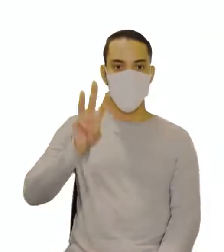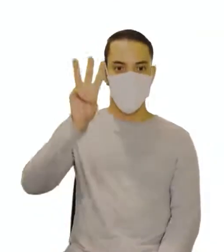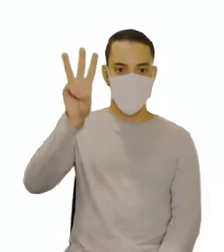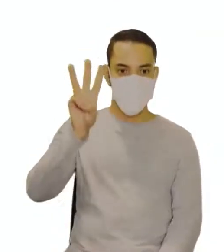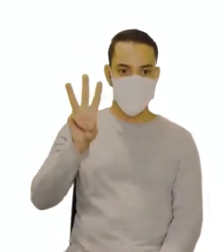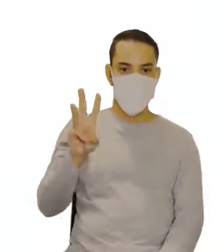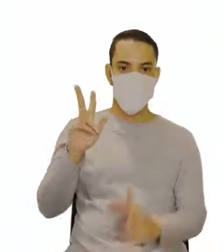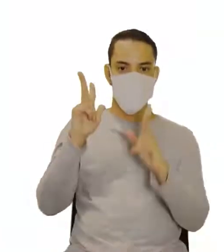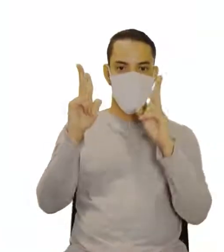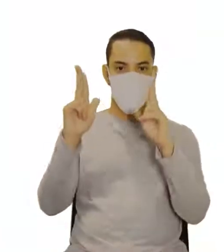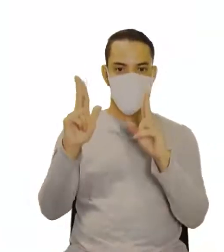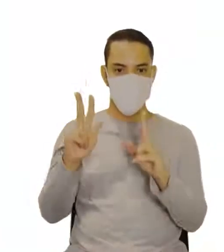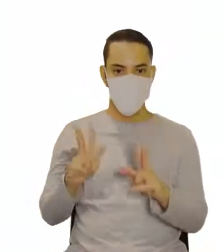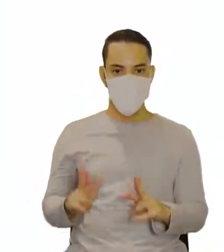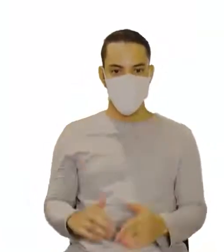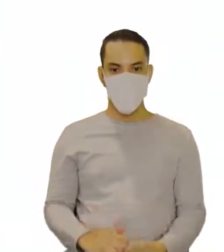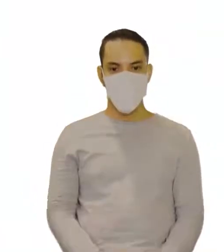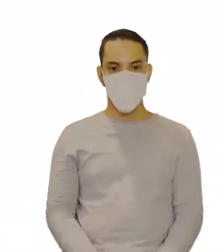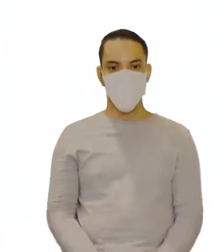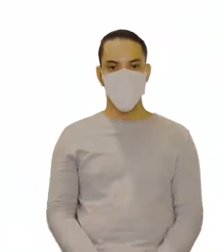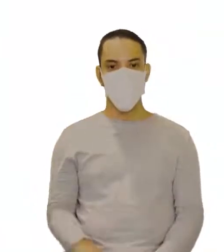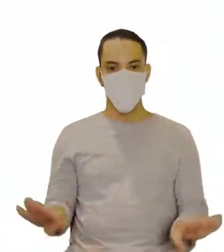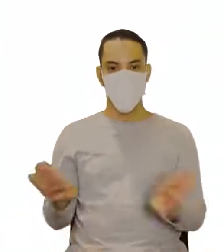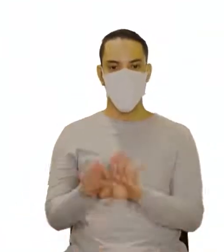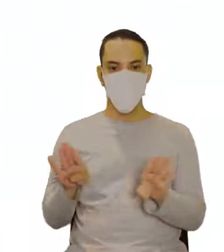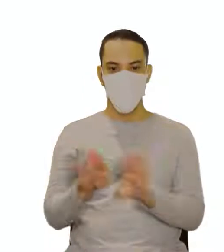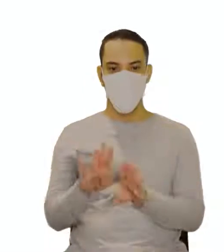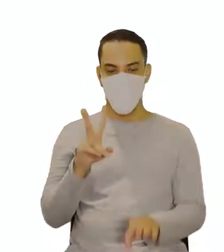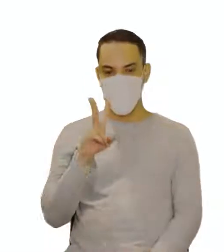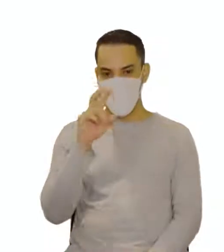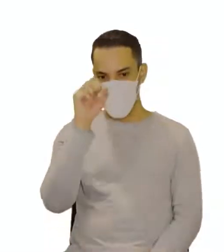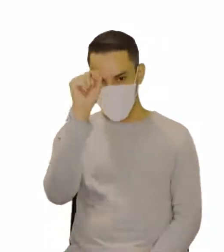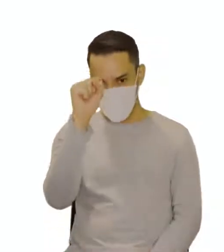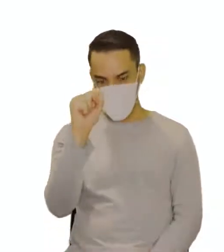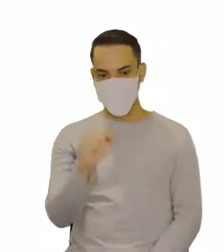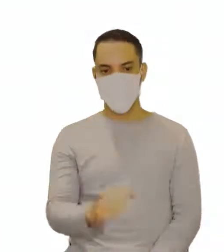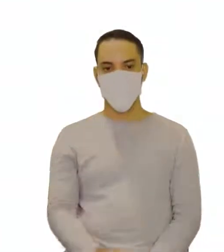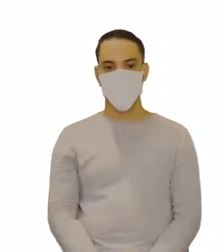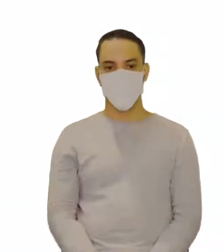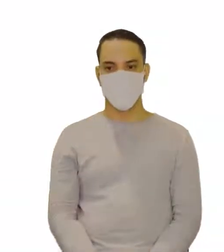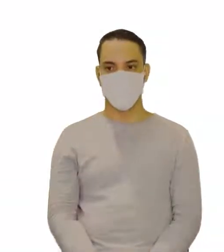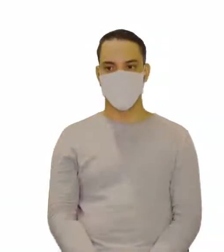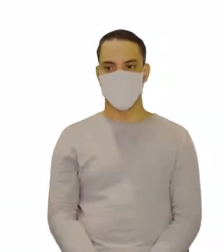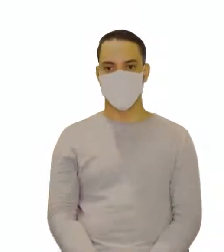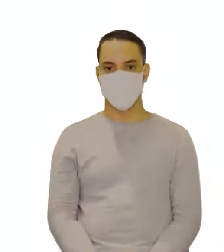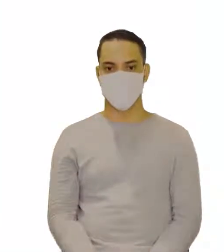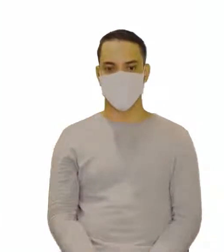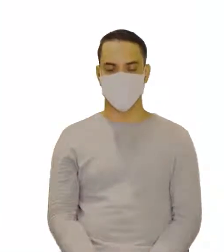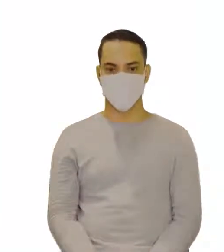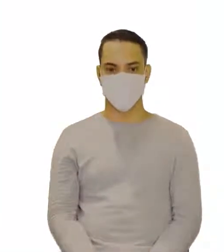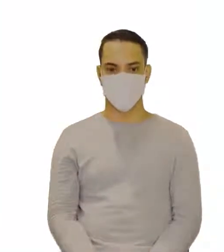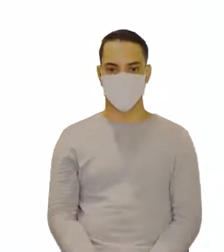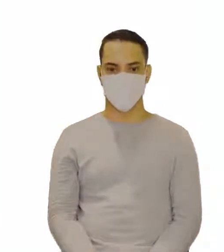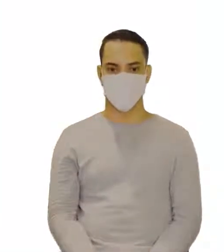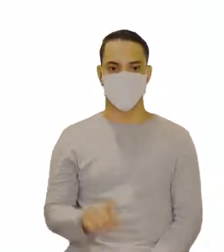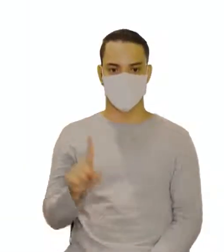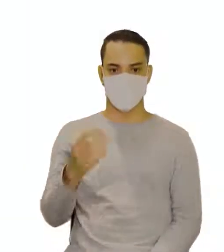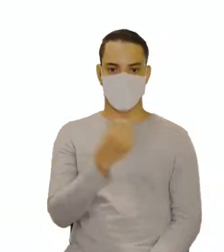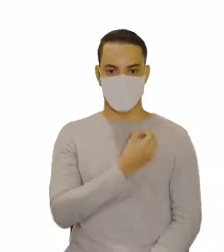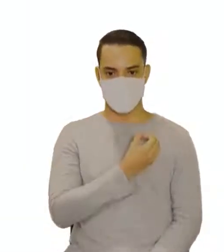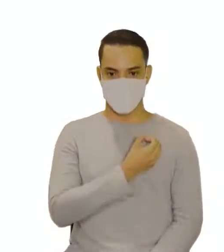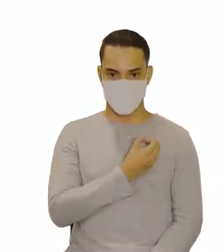igual e a força eletromotriz equivalente, ela equivale ao valor